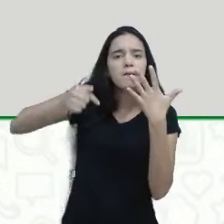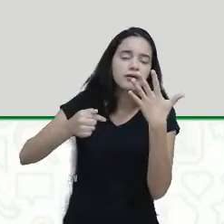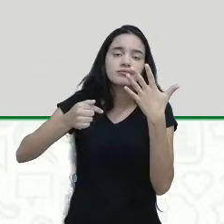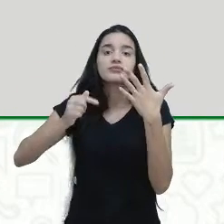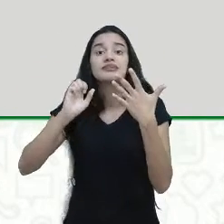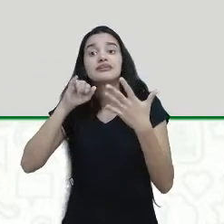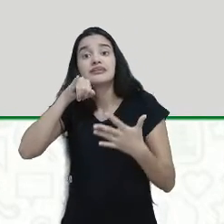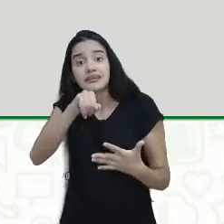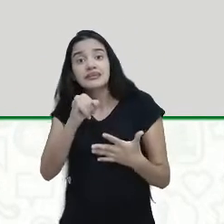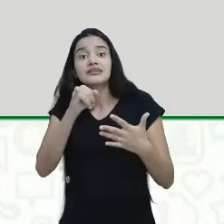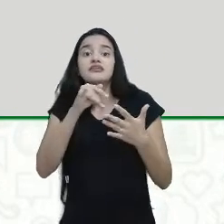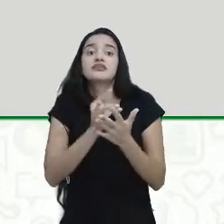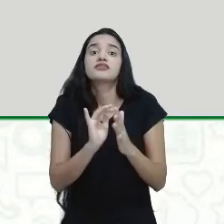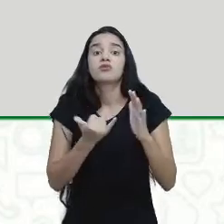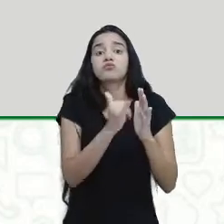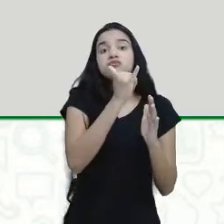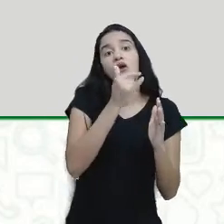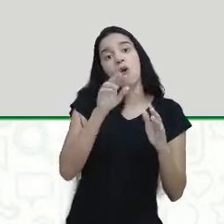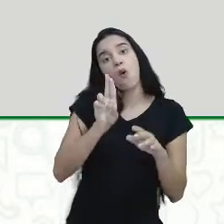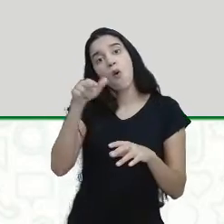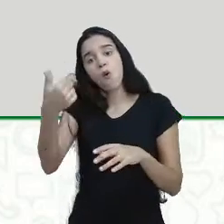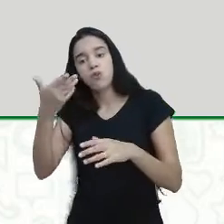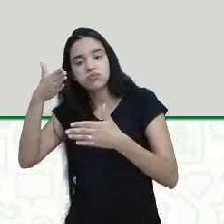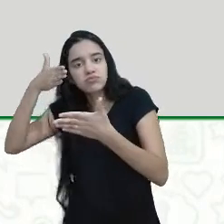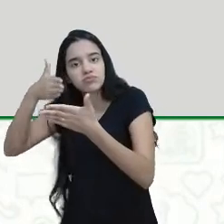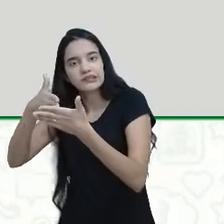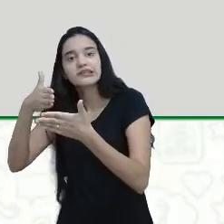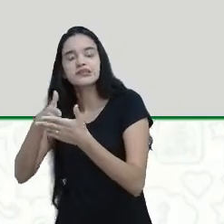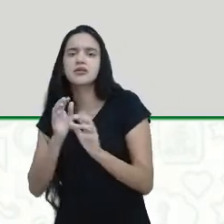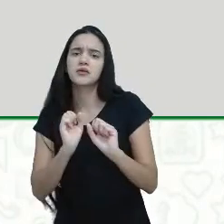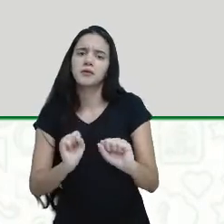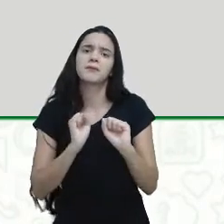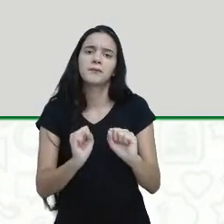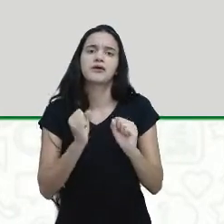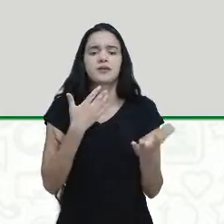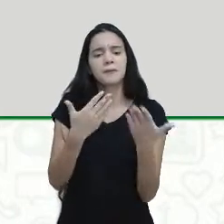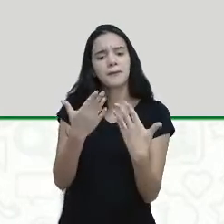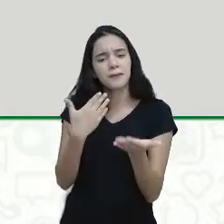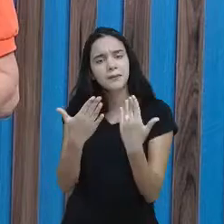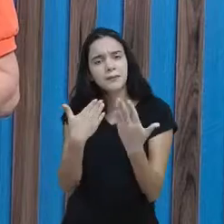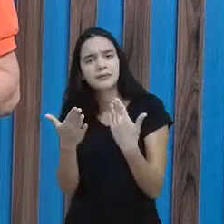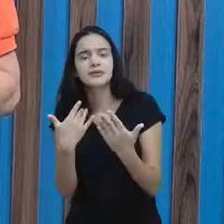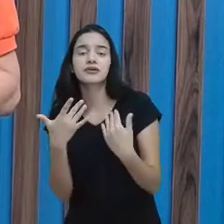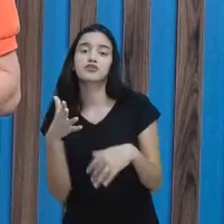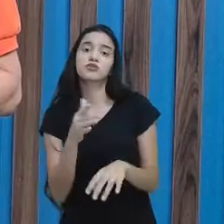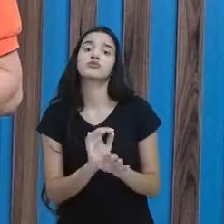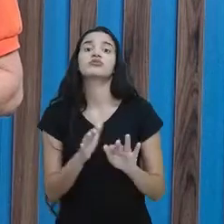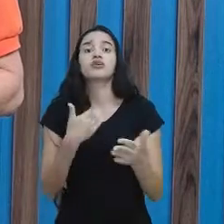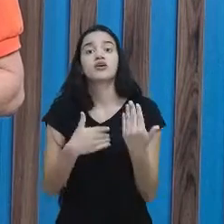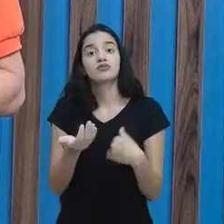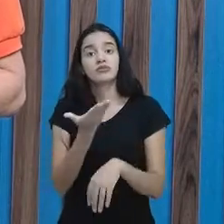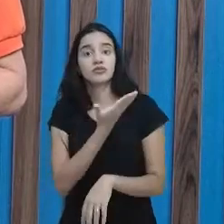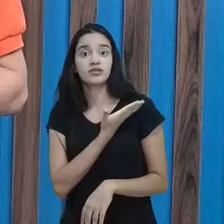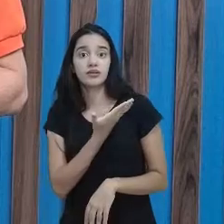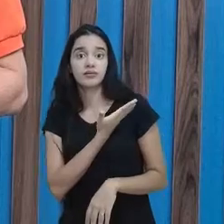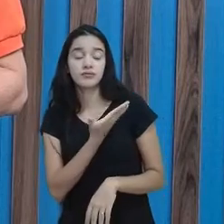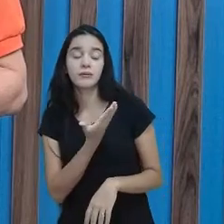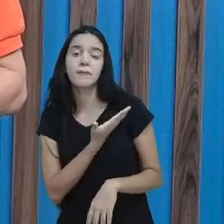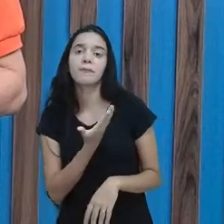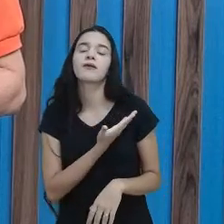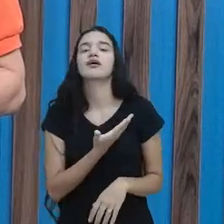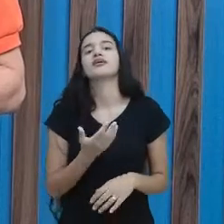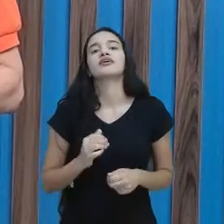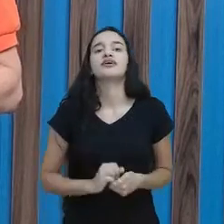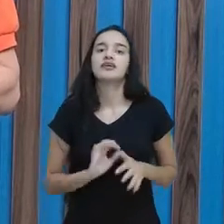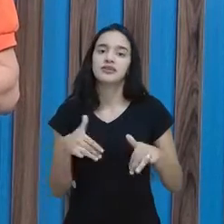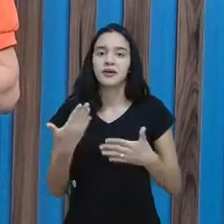são condutores ou se são isolantes e pode levar para debater com seus colegas em sala, tá certo, pessoal? Então, desde